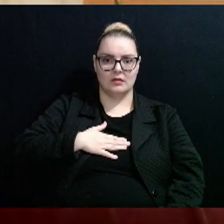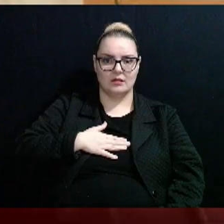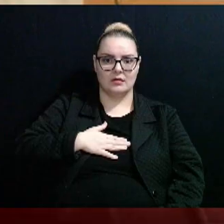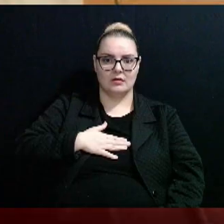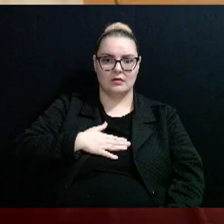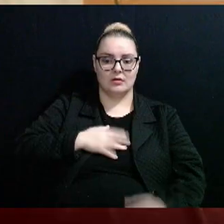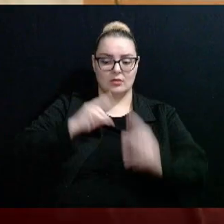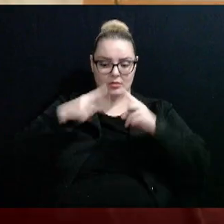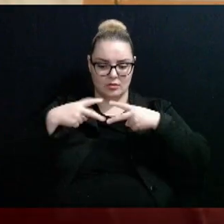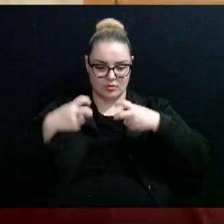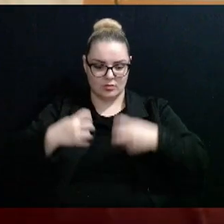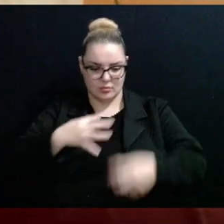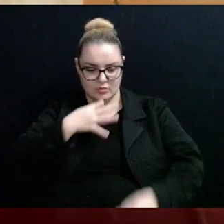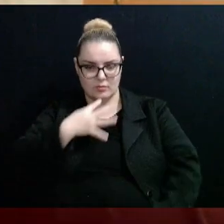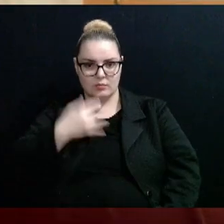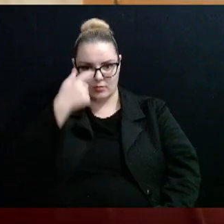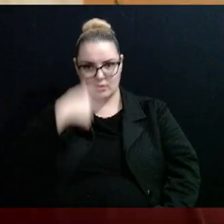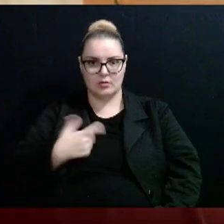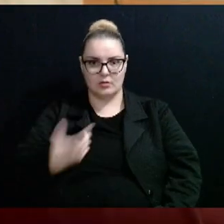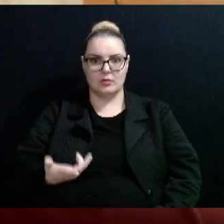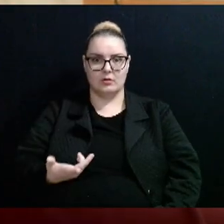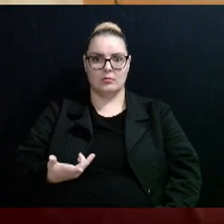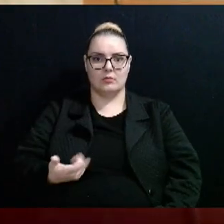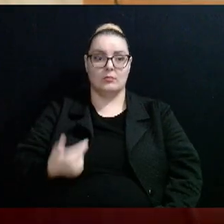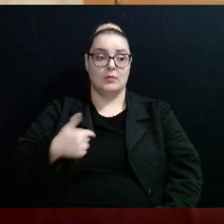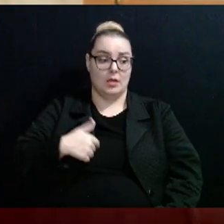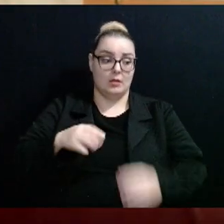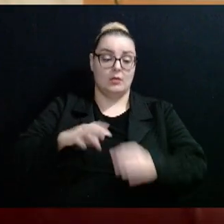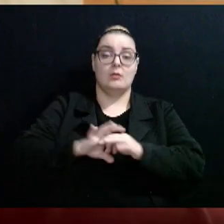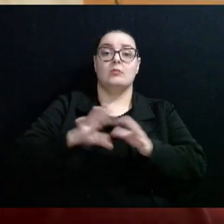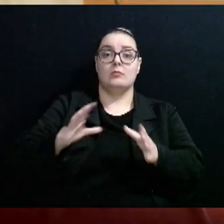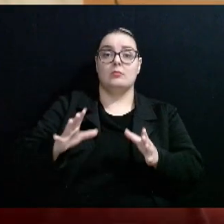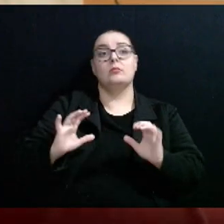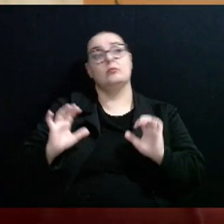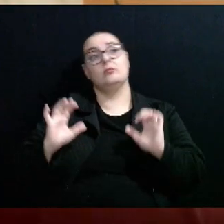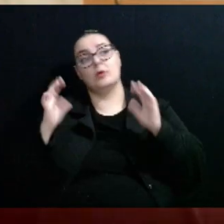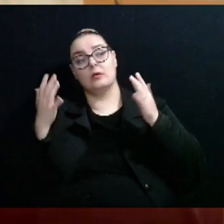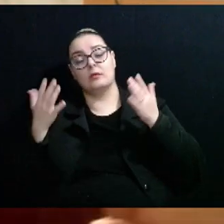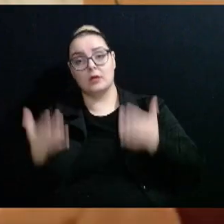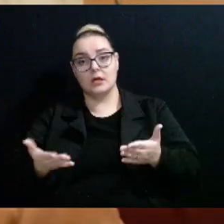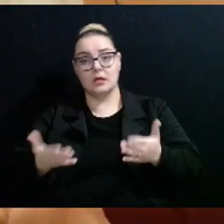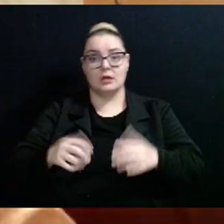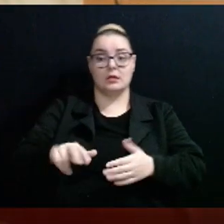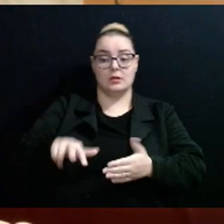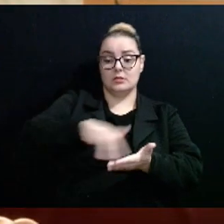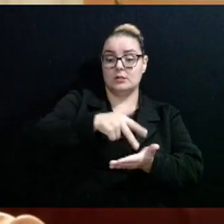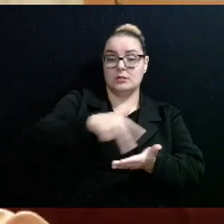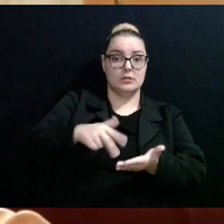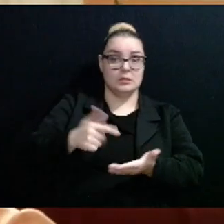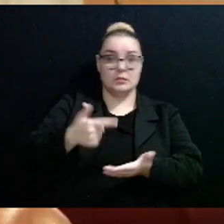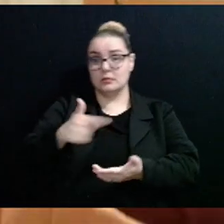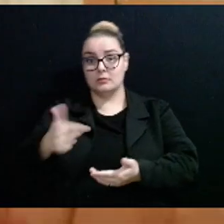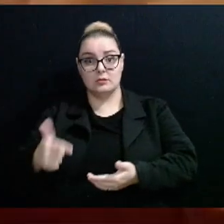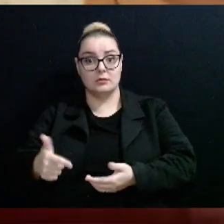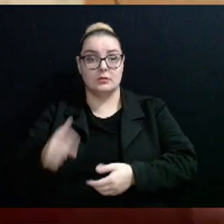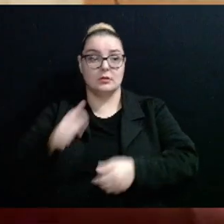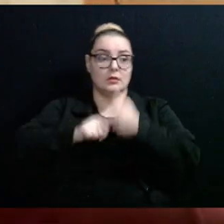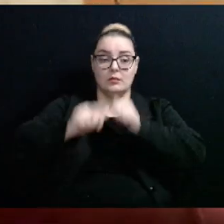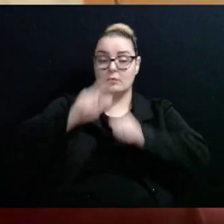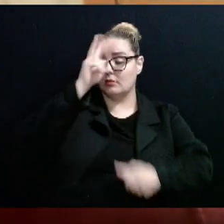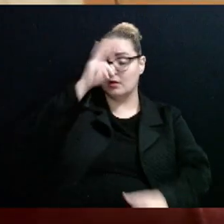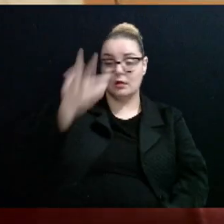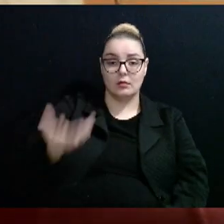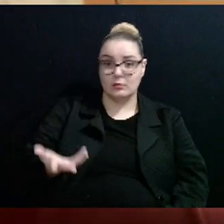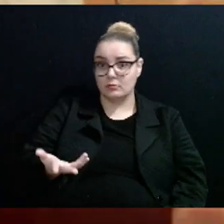mesmo, para que eu me permita, numa festa, dançar sem necessidade de álcool, falar